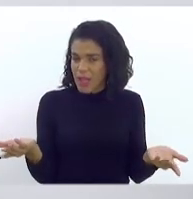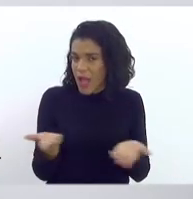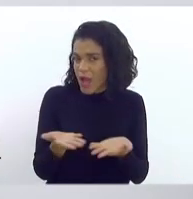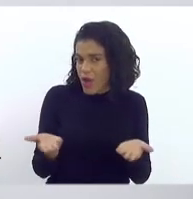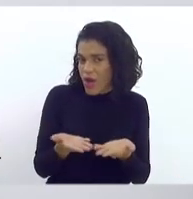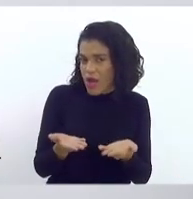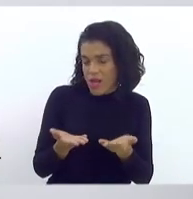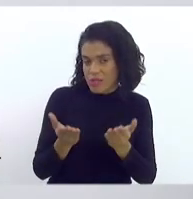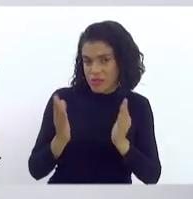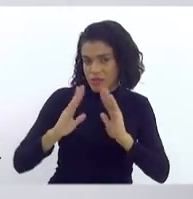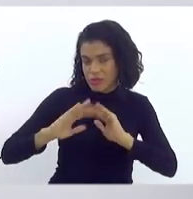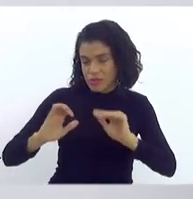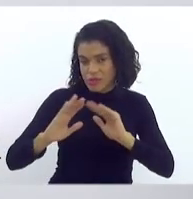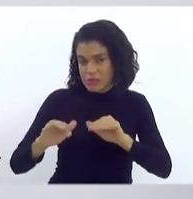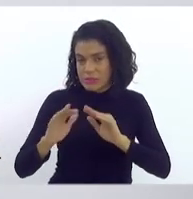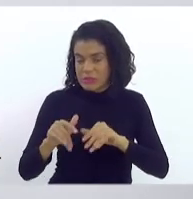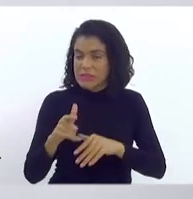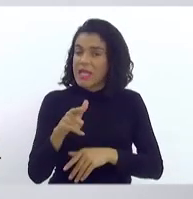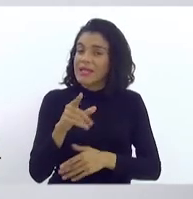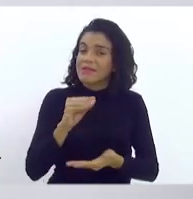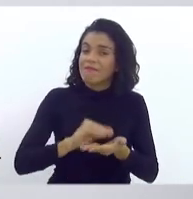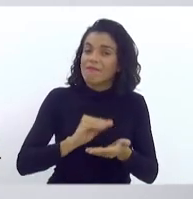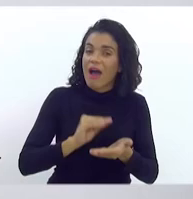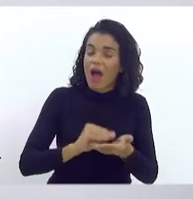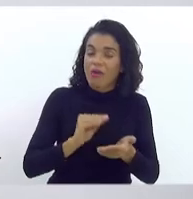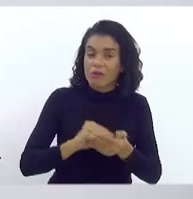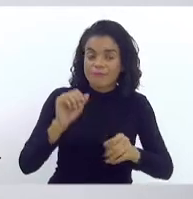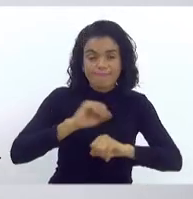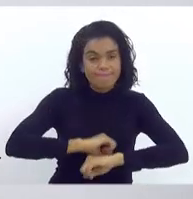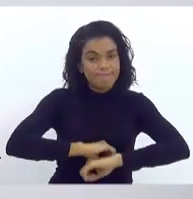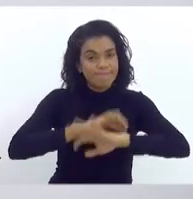solicitou. E esse impasse acaba gerando